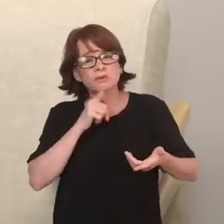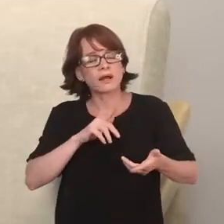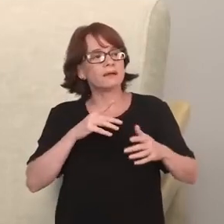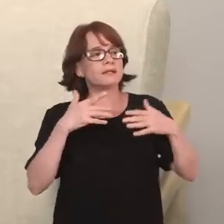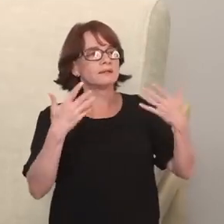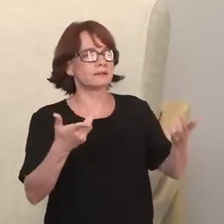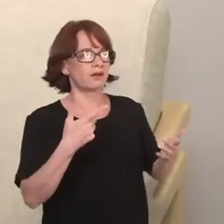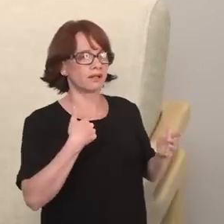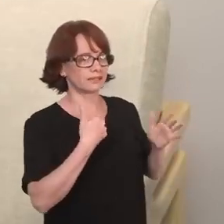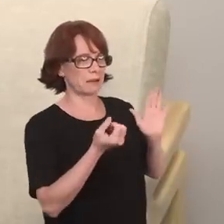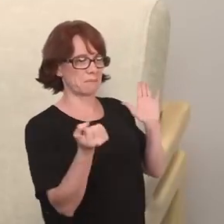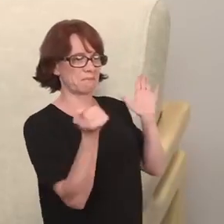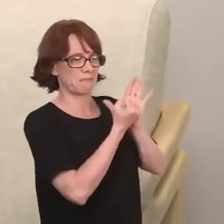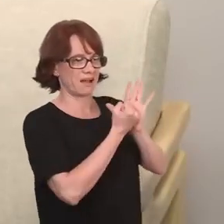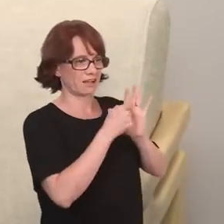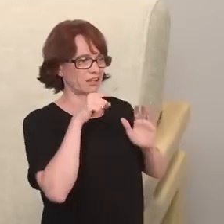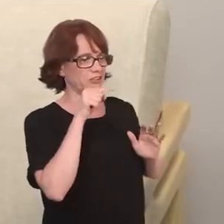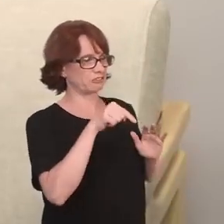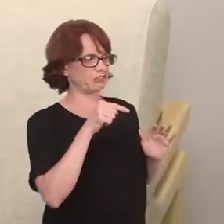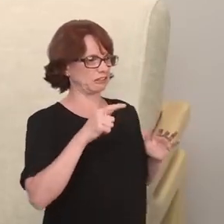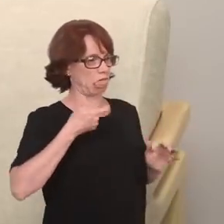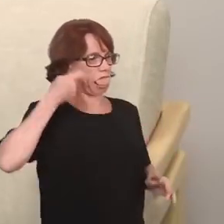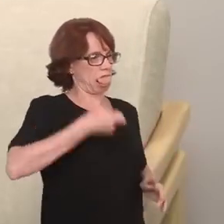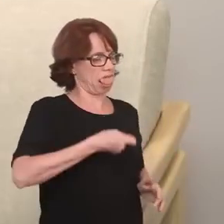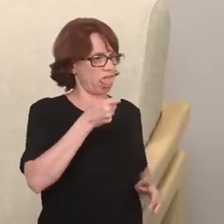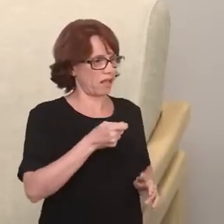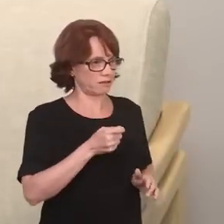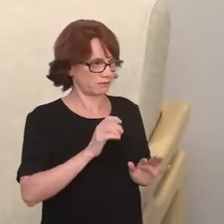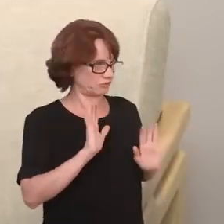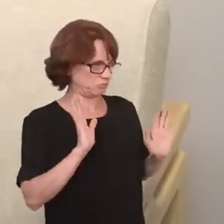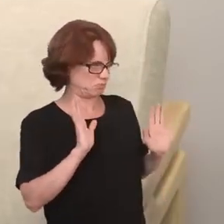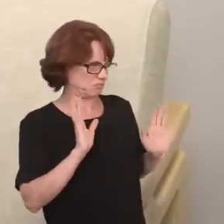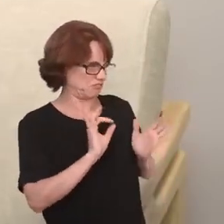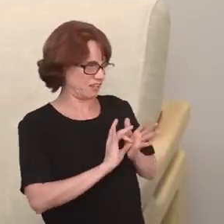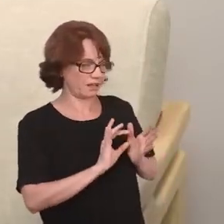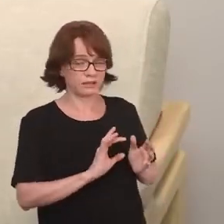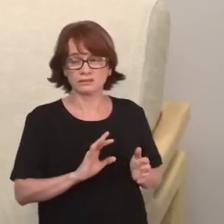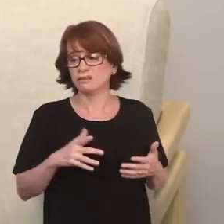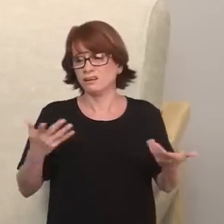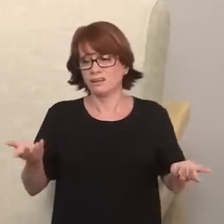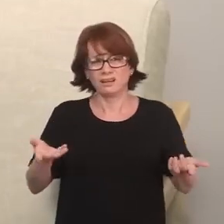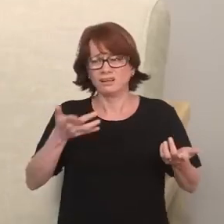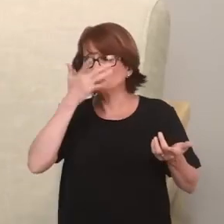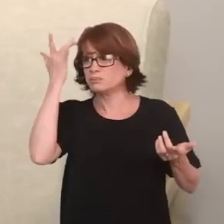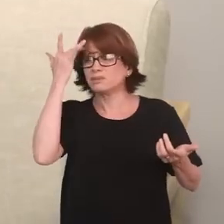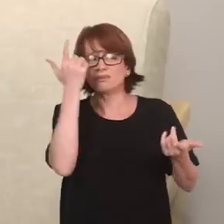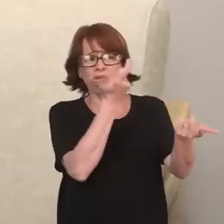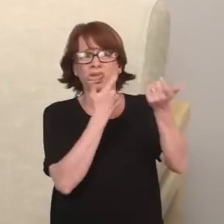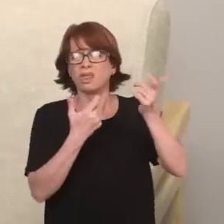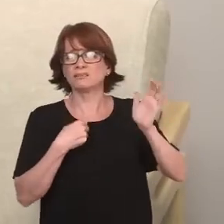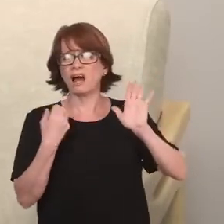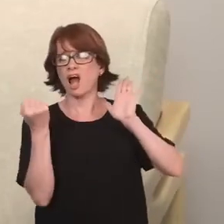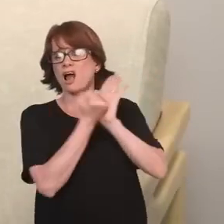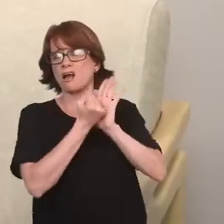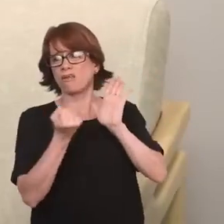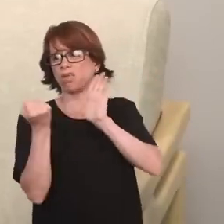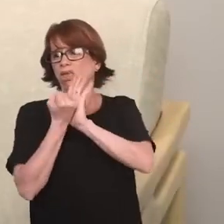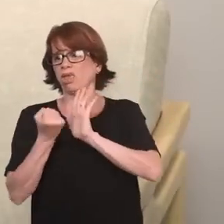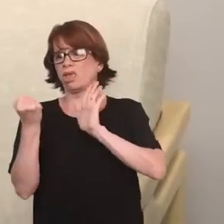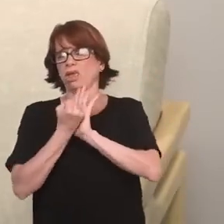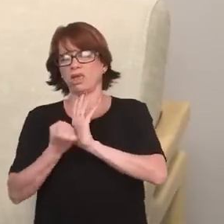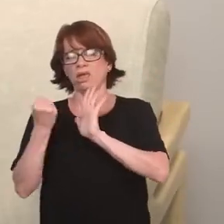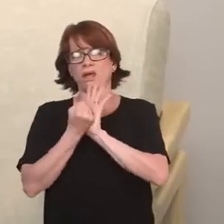o que eles jogam na gente, porque isso é o que a esquerda gosta de fazer e a mídia ajuda um bocado, né? Vai grudando rótulos negativos